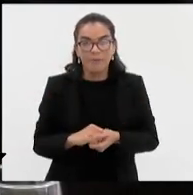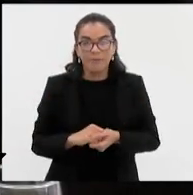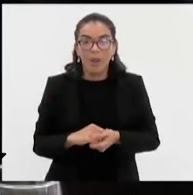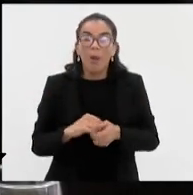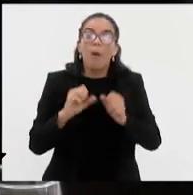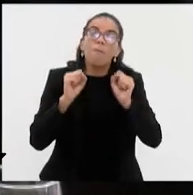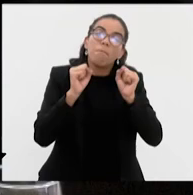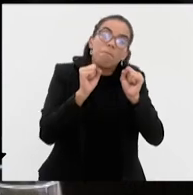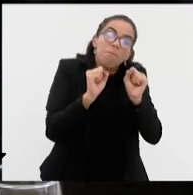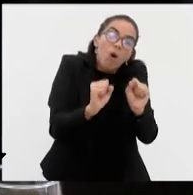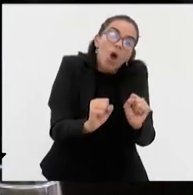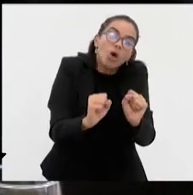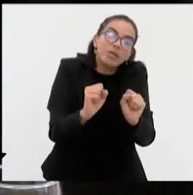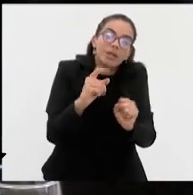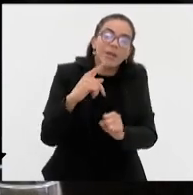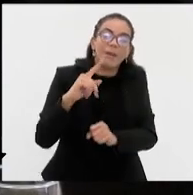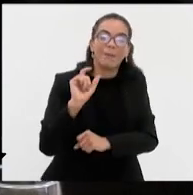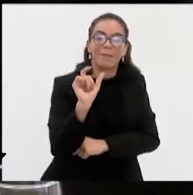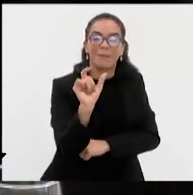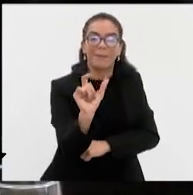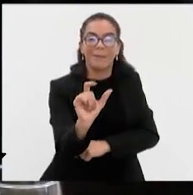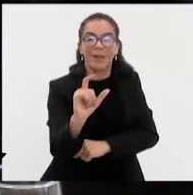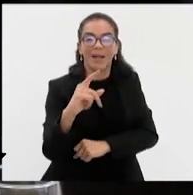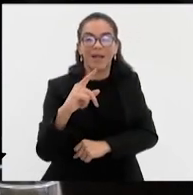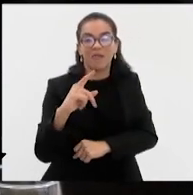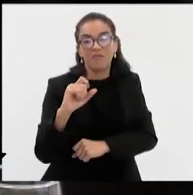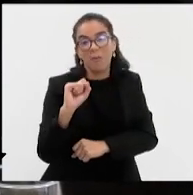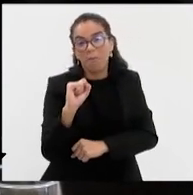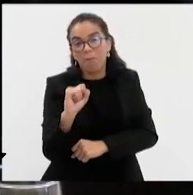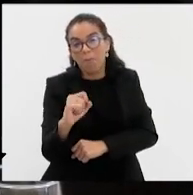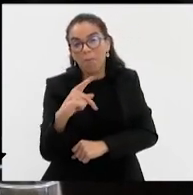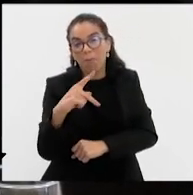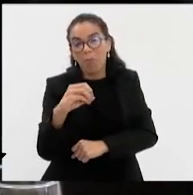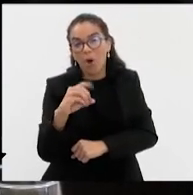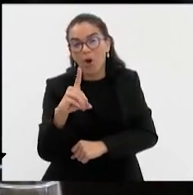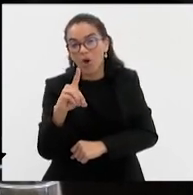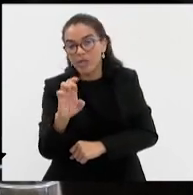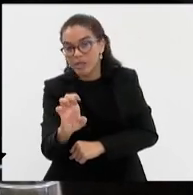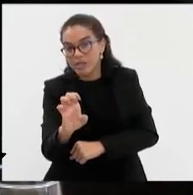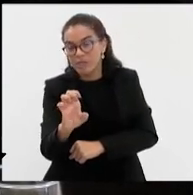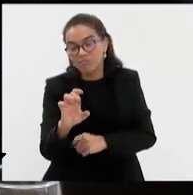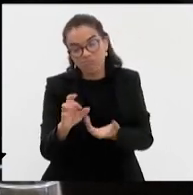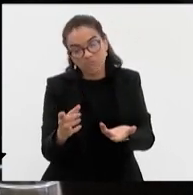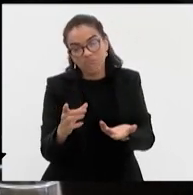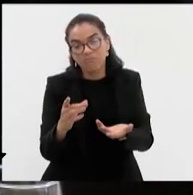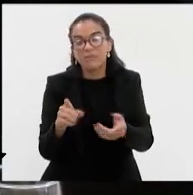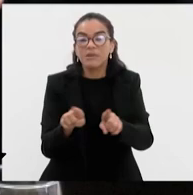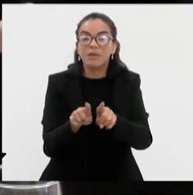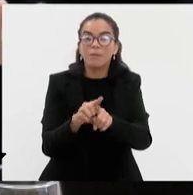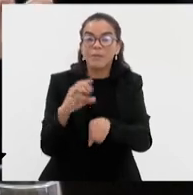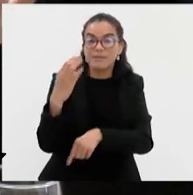Pode ser este critério, mas tem alternativas para isso que a ciência, né?